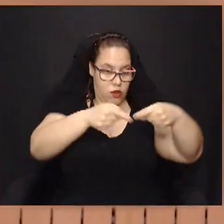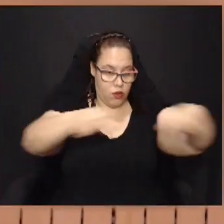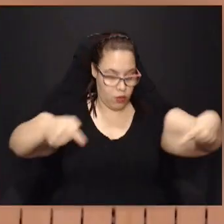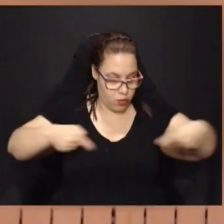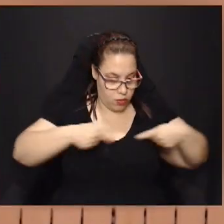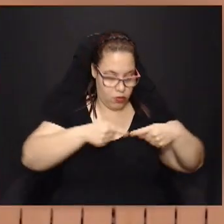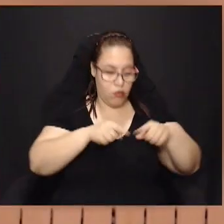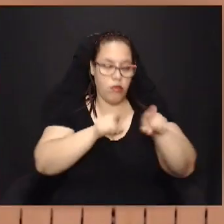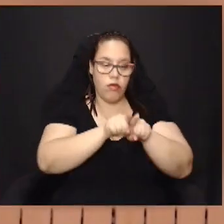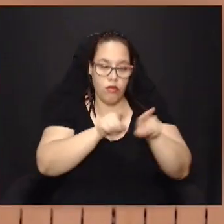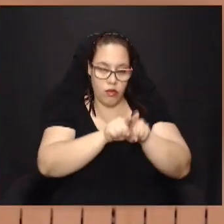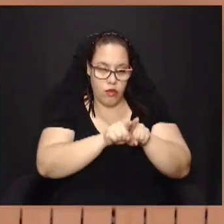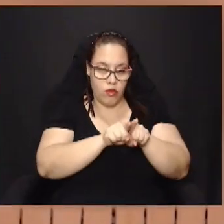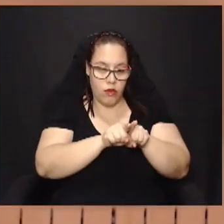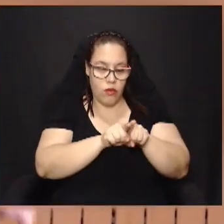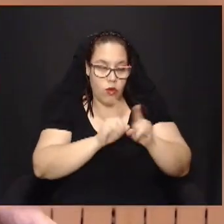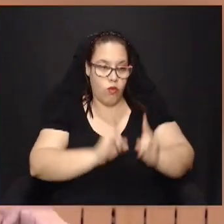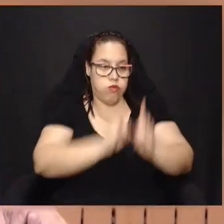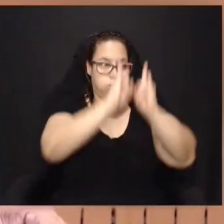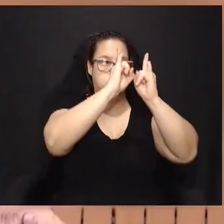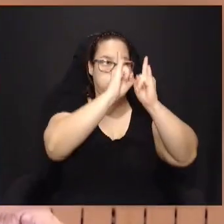para edificações